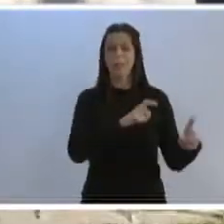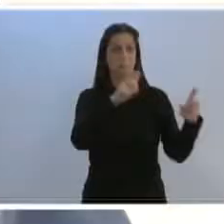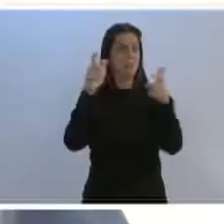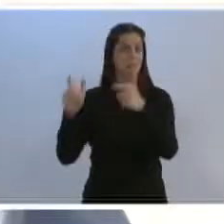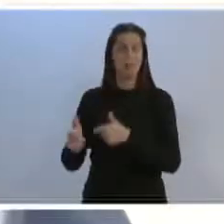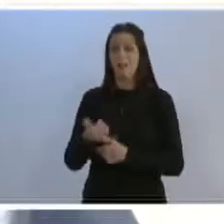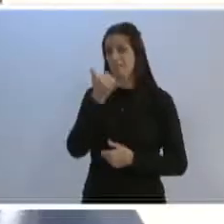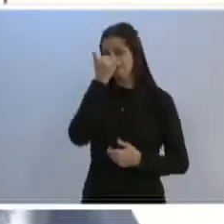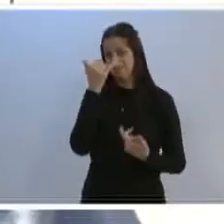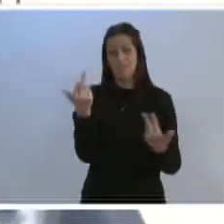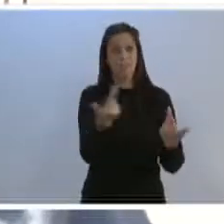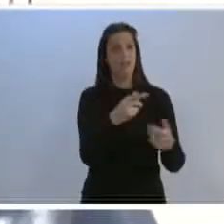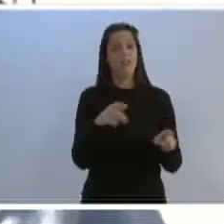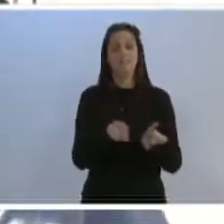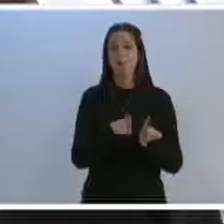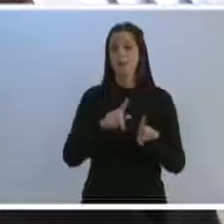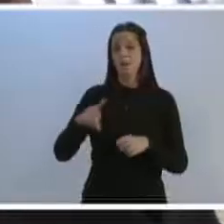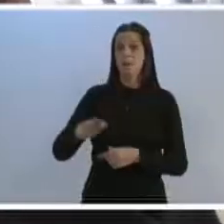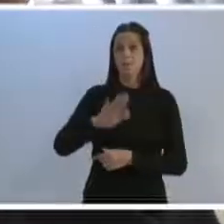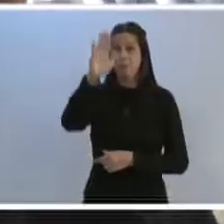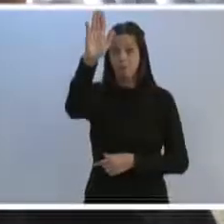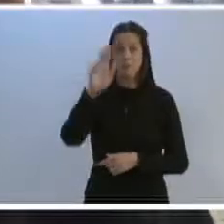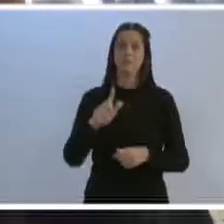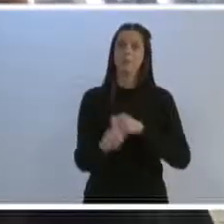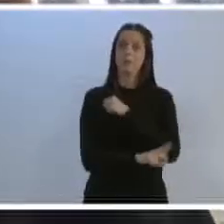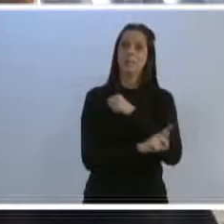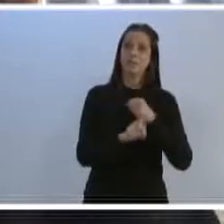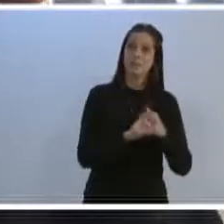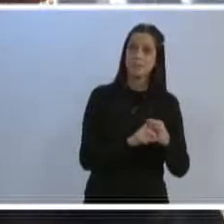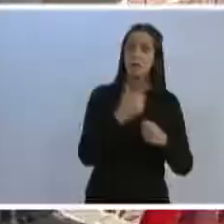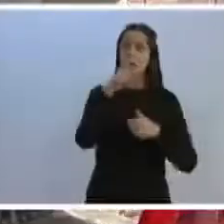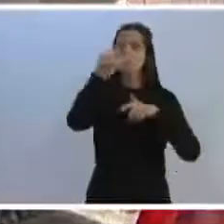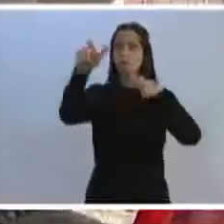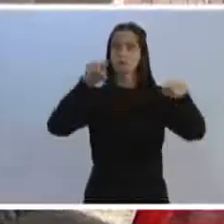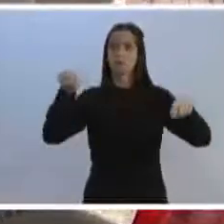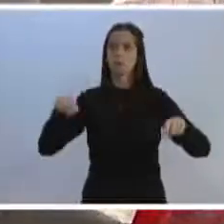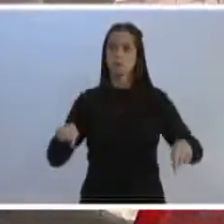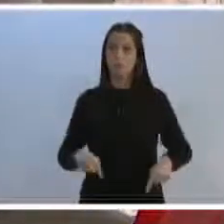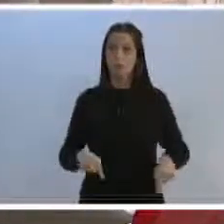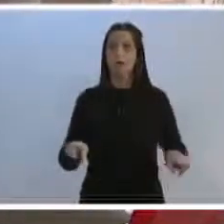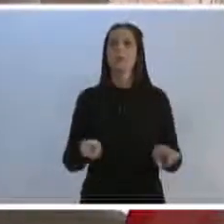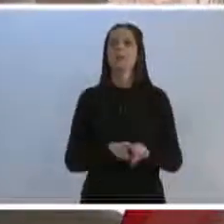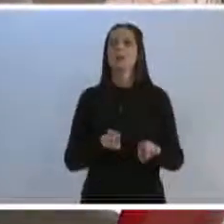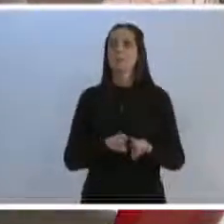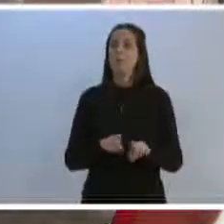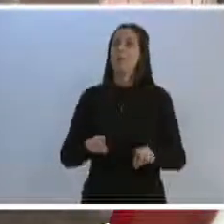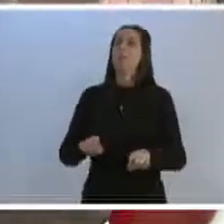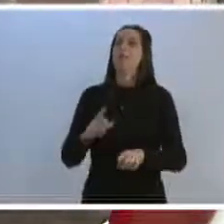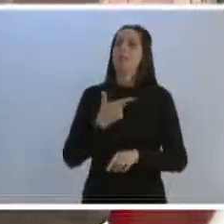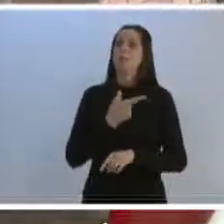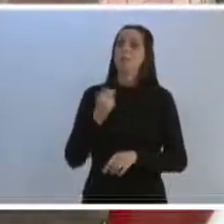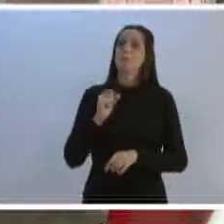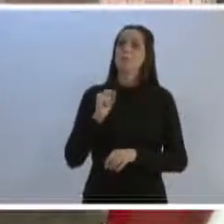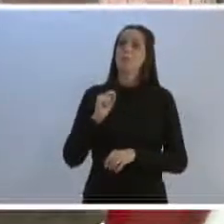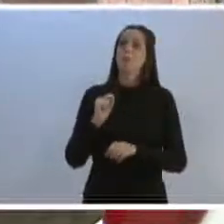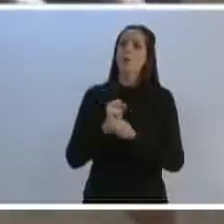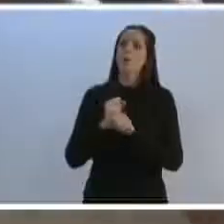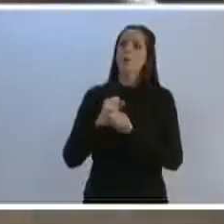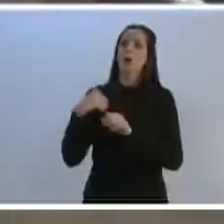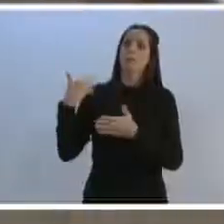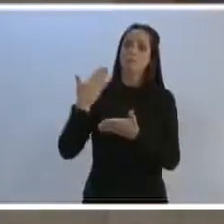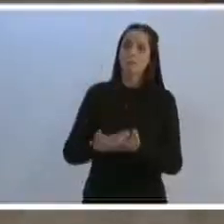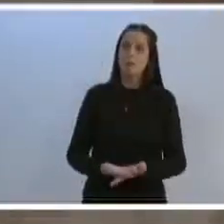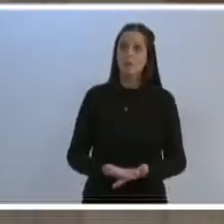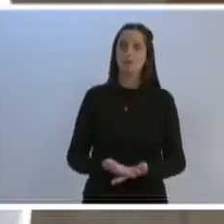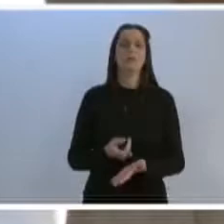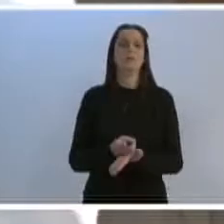bairro progresso garcia e outras regiões infelizmente ainda estão desde 2008 aguardando o problema